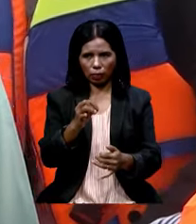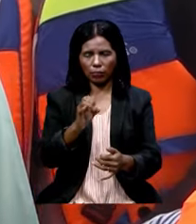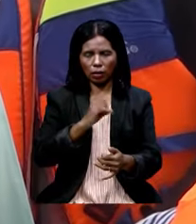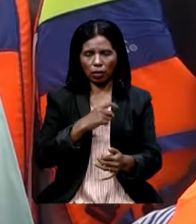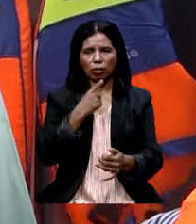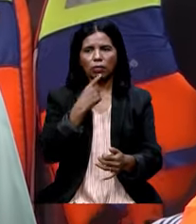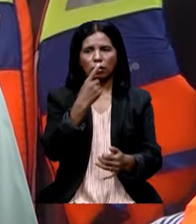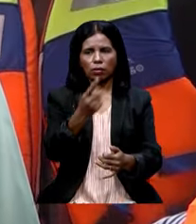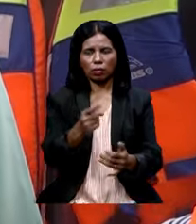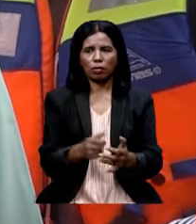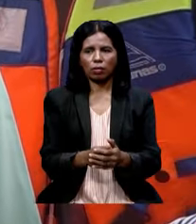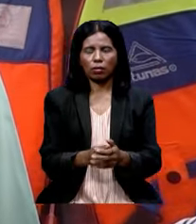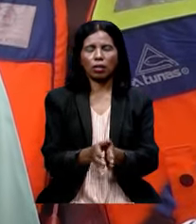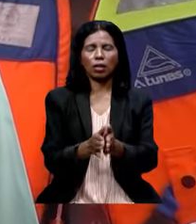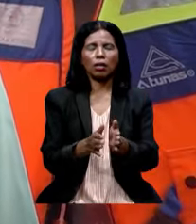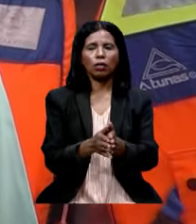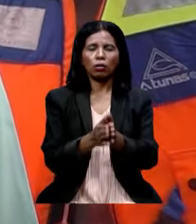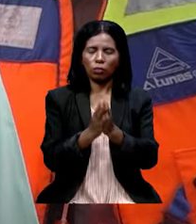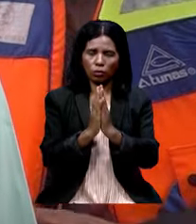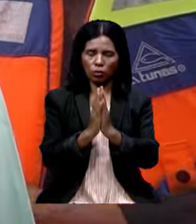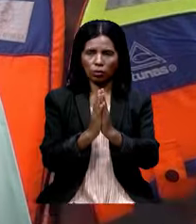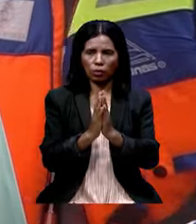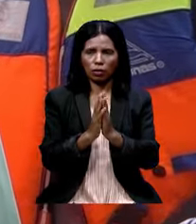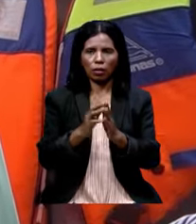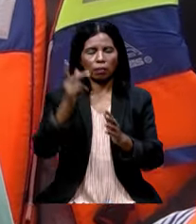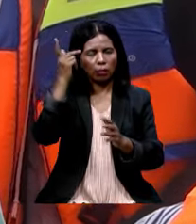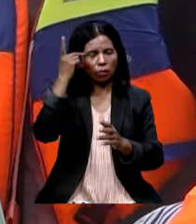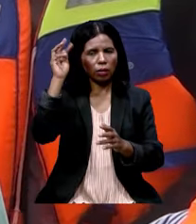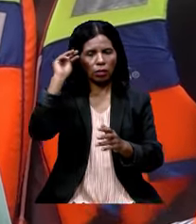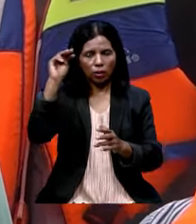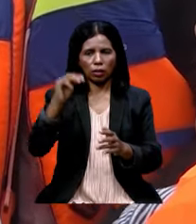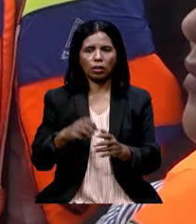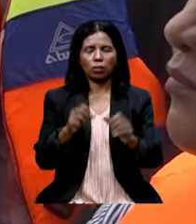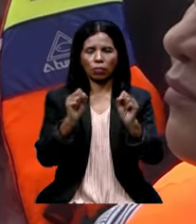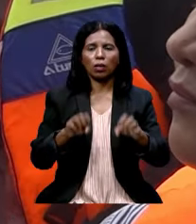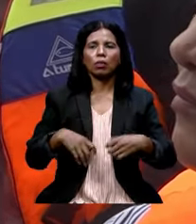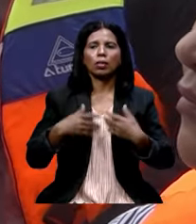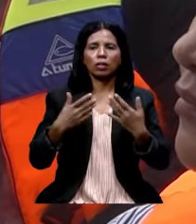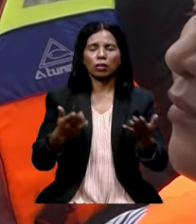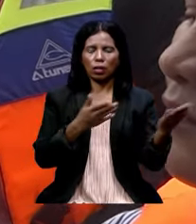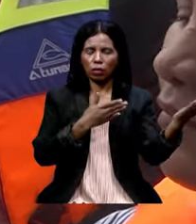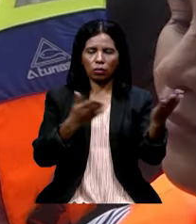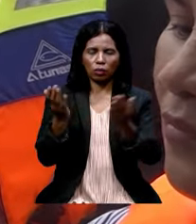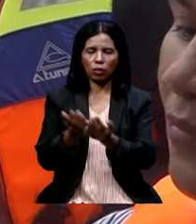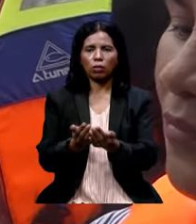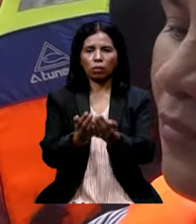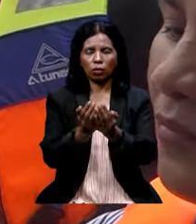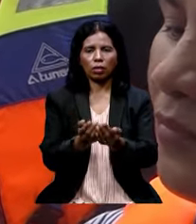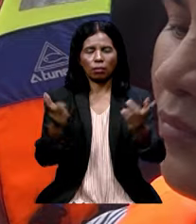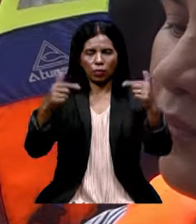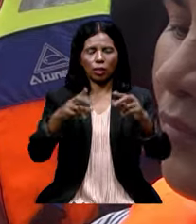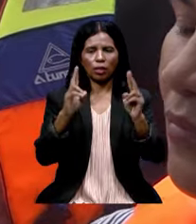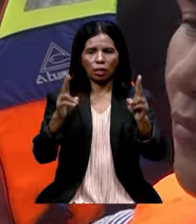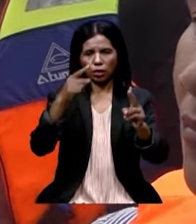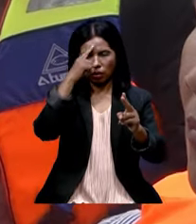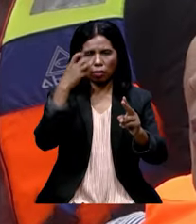Watona pedido, né, para a senhora, Sua Excelência, o Primeiro-Ministro, para o ensaio da Haruka Ro, né, Maila Lais, também,